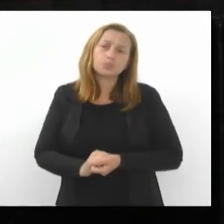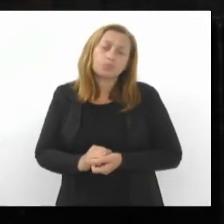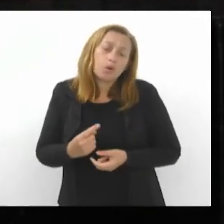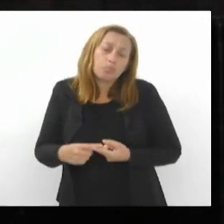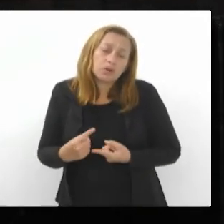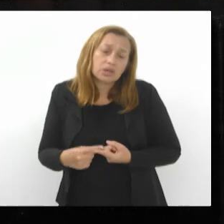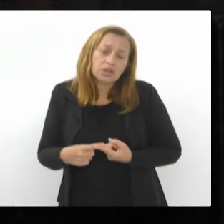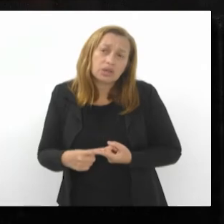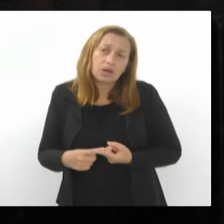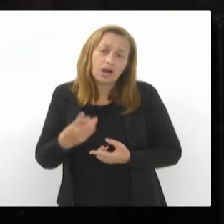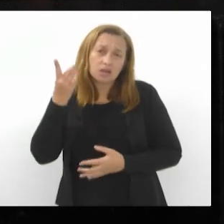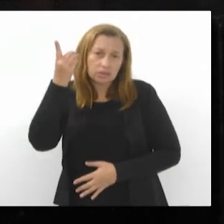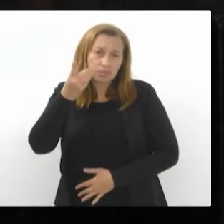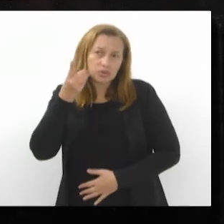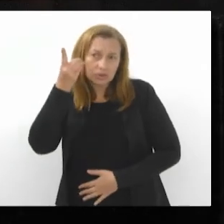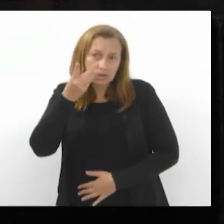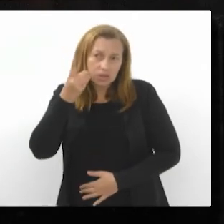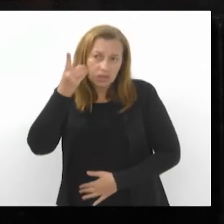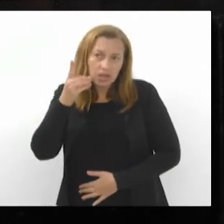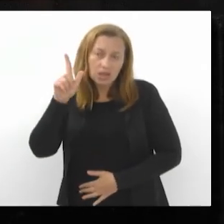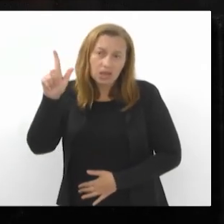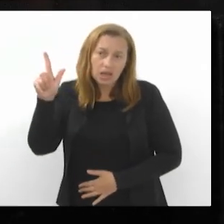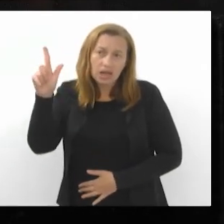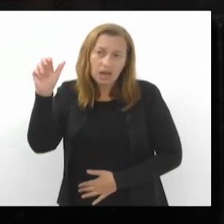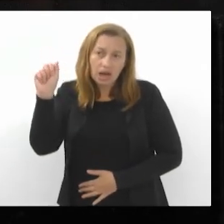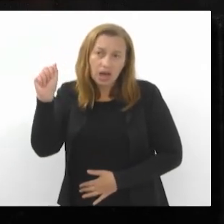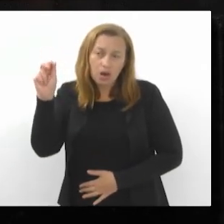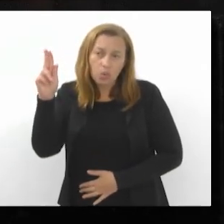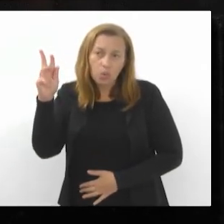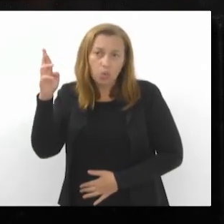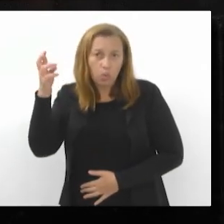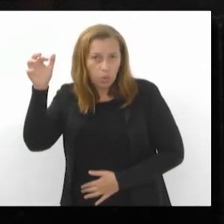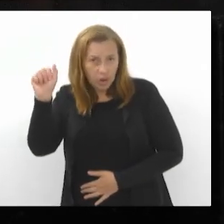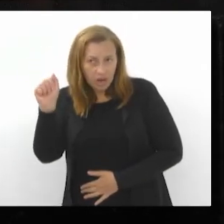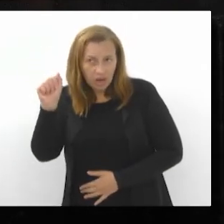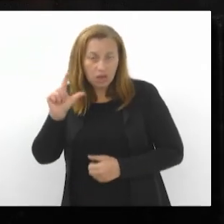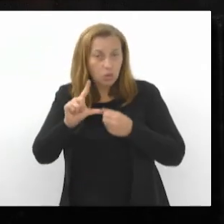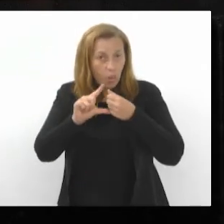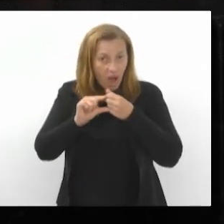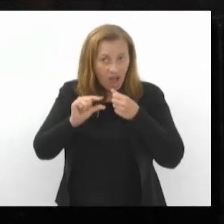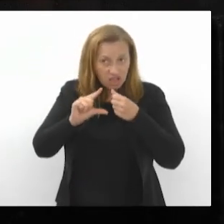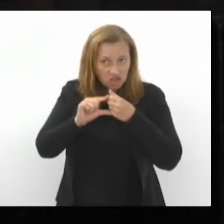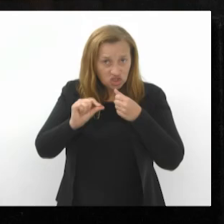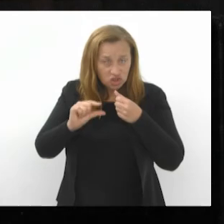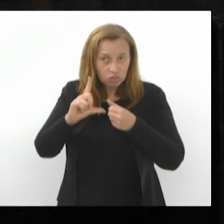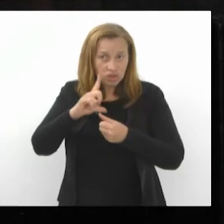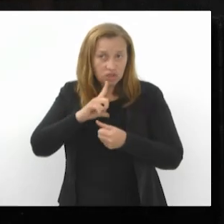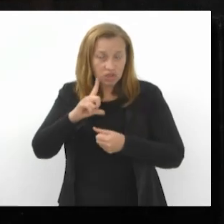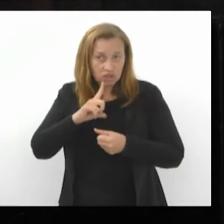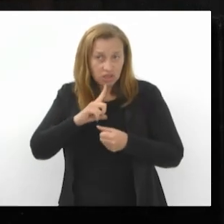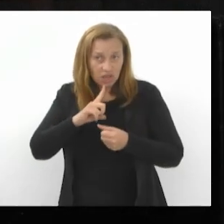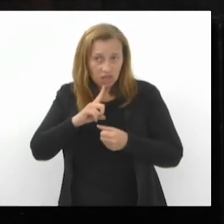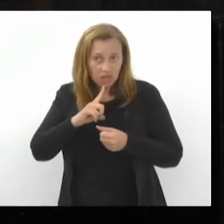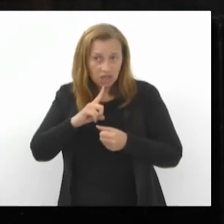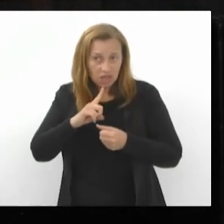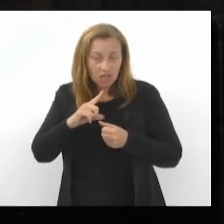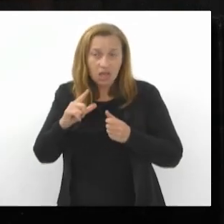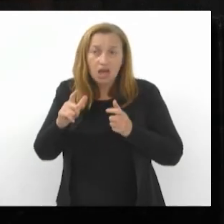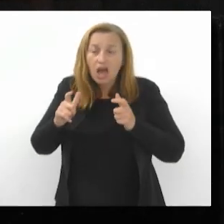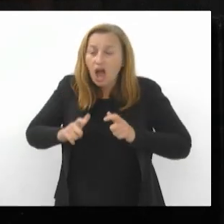porque a deputada Laura Carneiro, no artigo onde tem o rol de onde deve ser